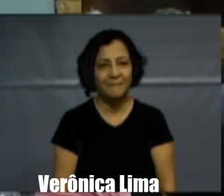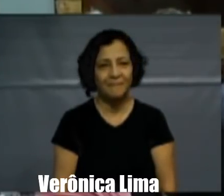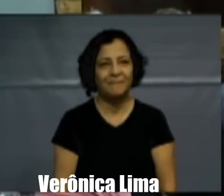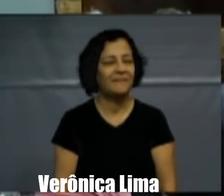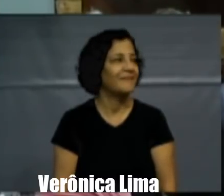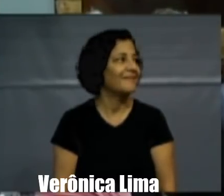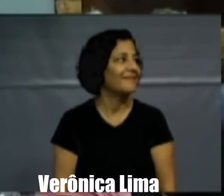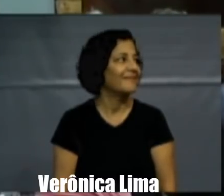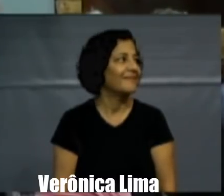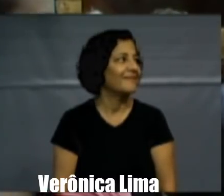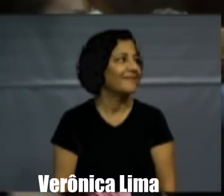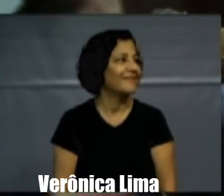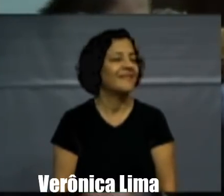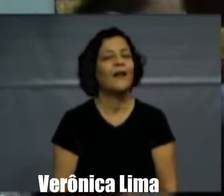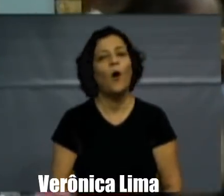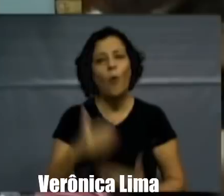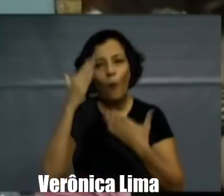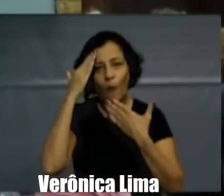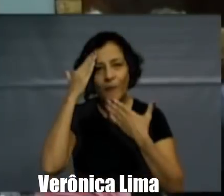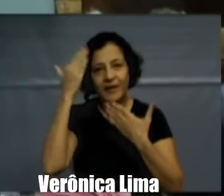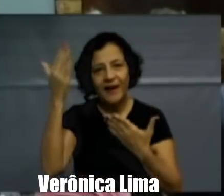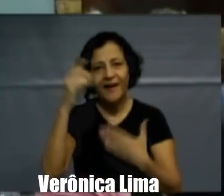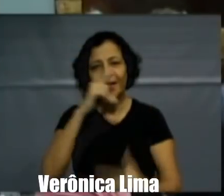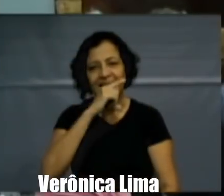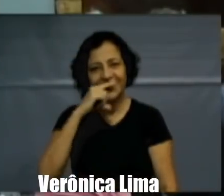Alô. Obrigado, Ciro.